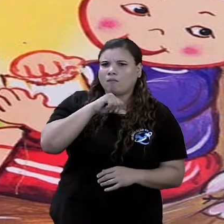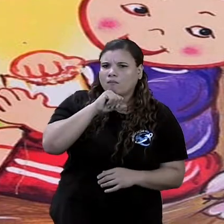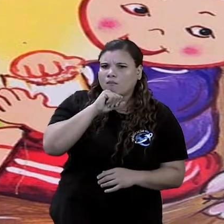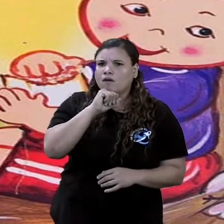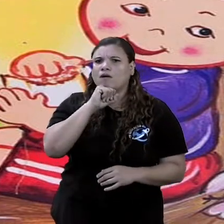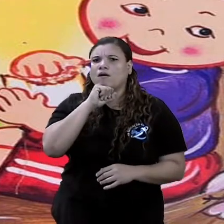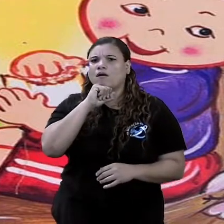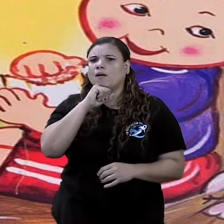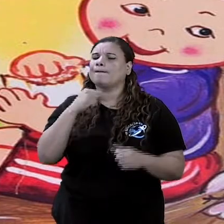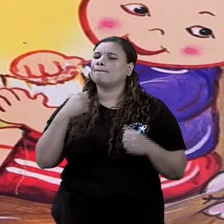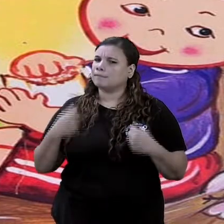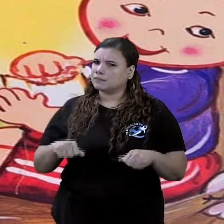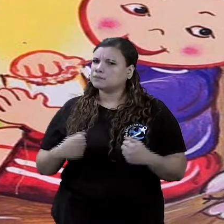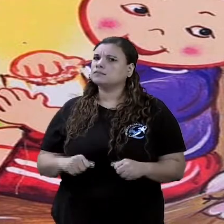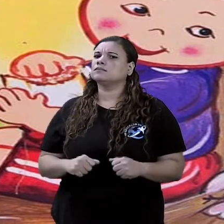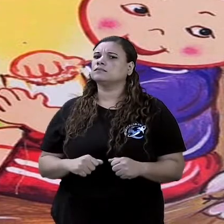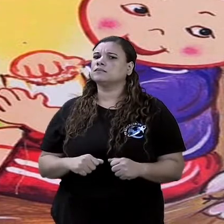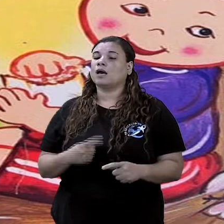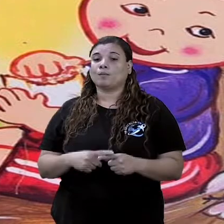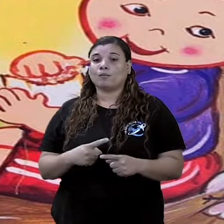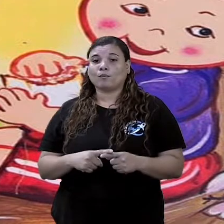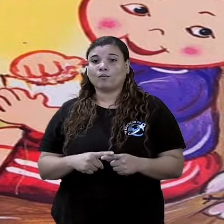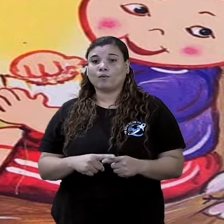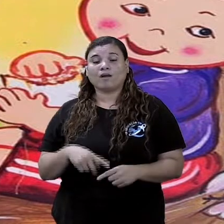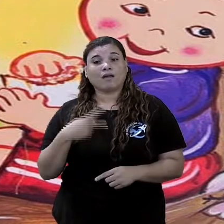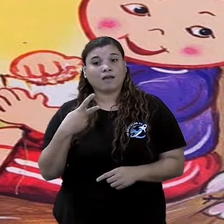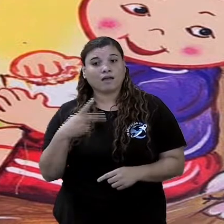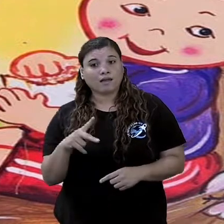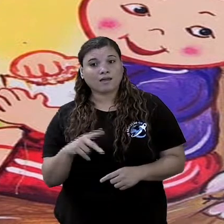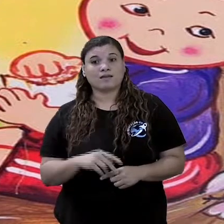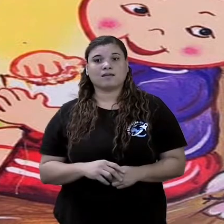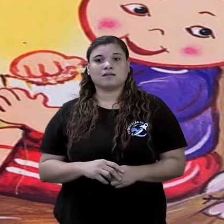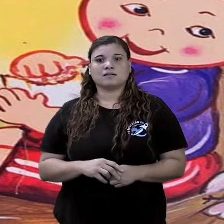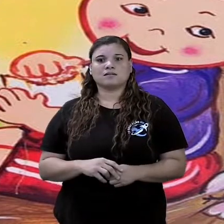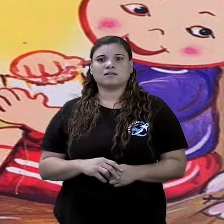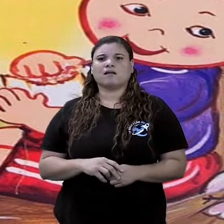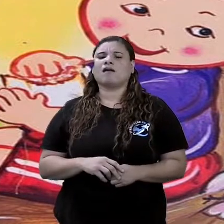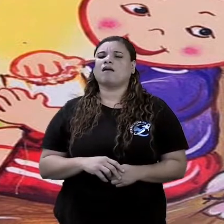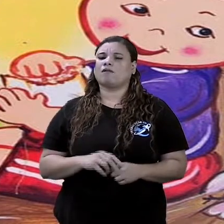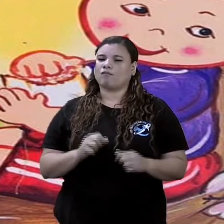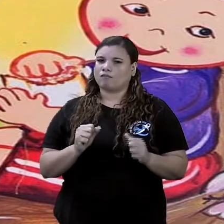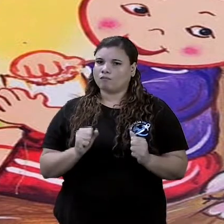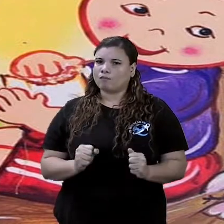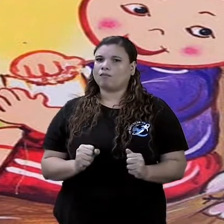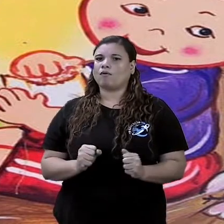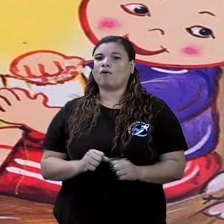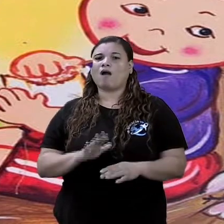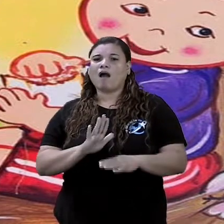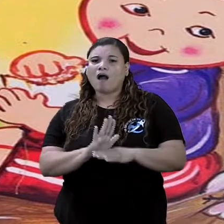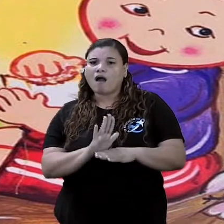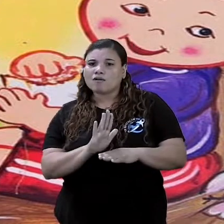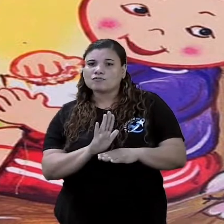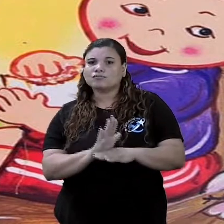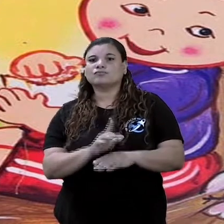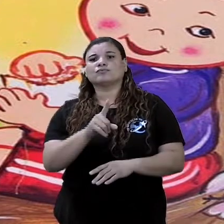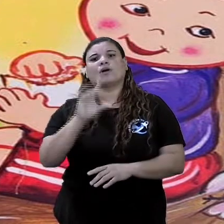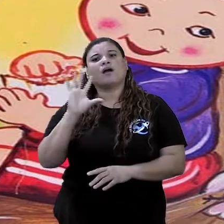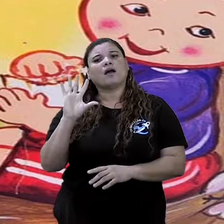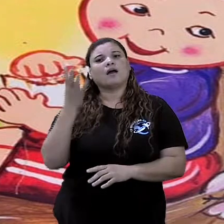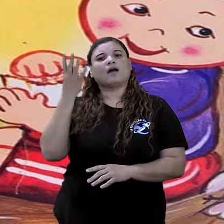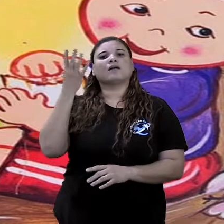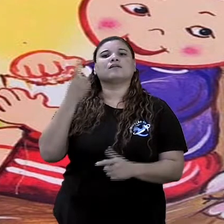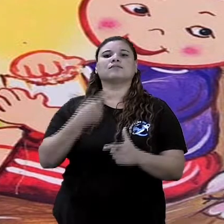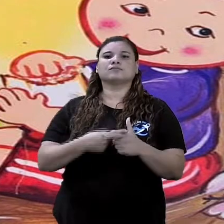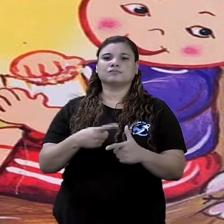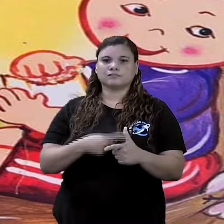escola e vai resolver a situação. Porque nós precisamos respeitar uns aos